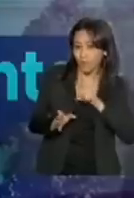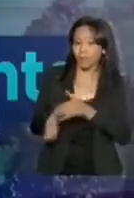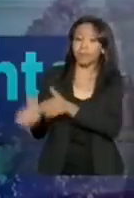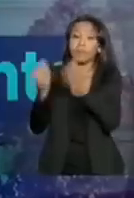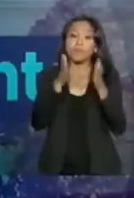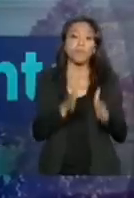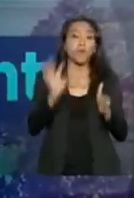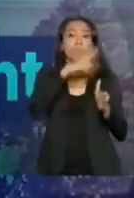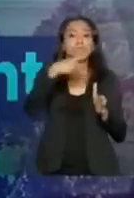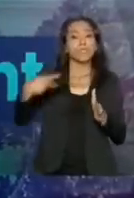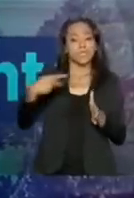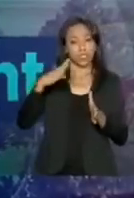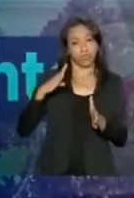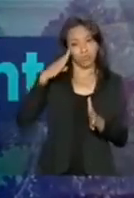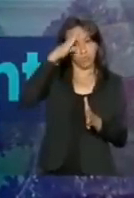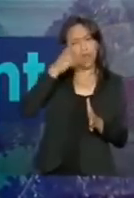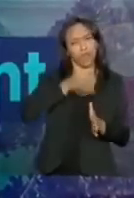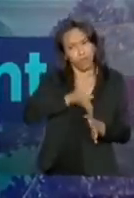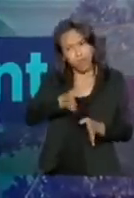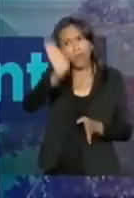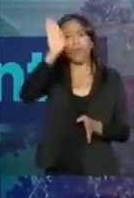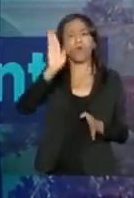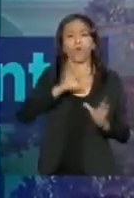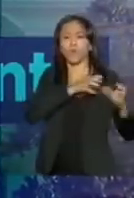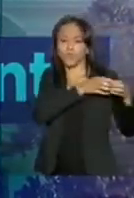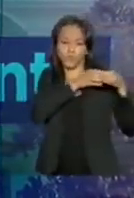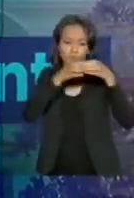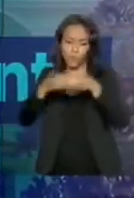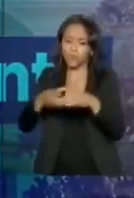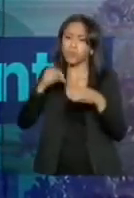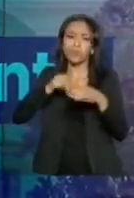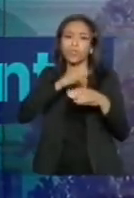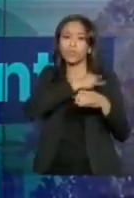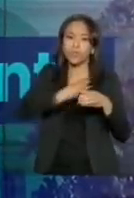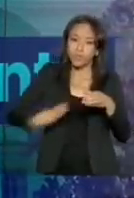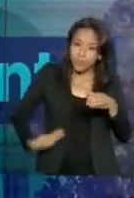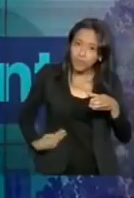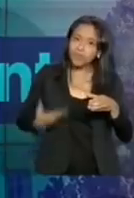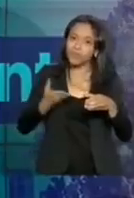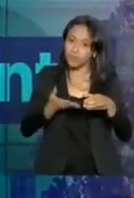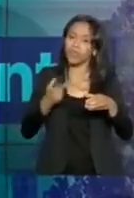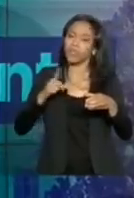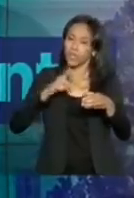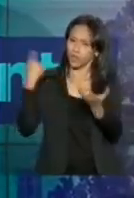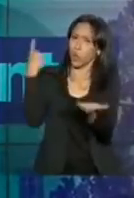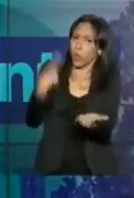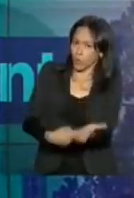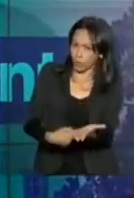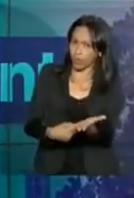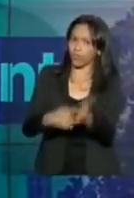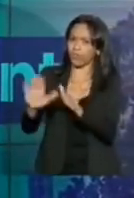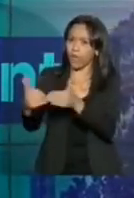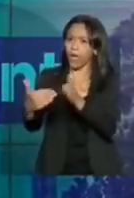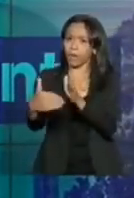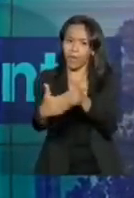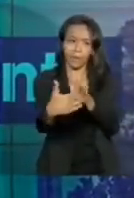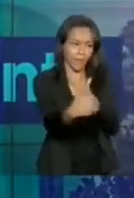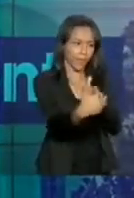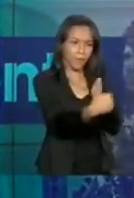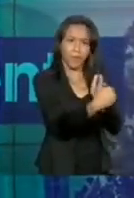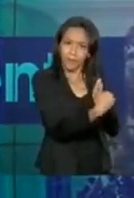Jair Bolsonaro foi aos Estados Unidos acompanhado de vários ministros que cumpriram agendas com seus